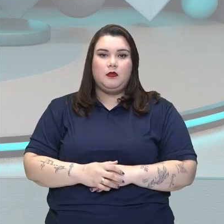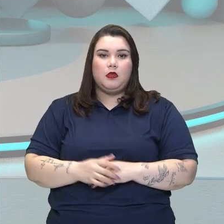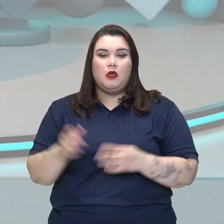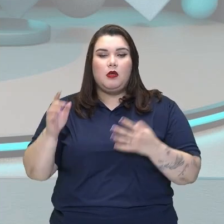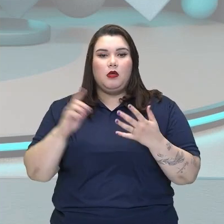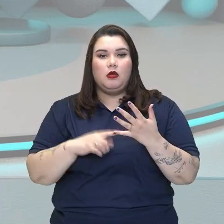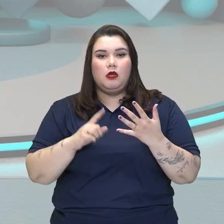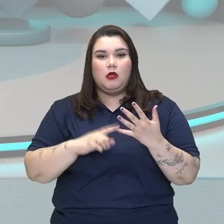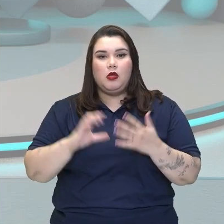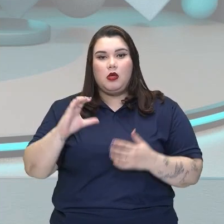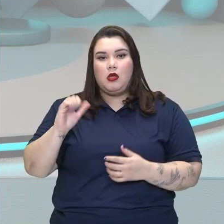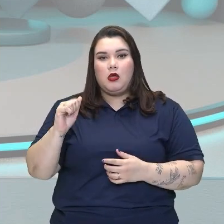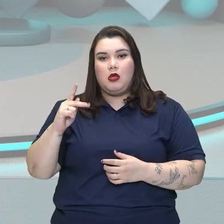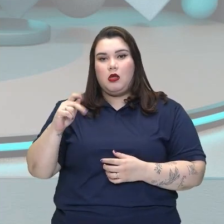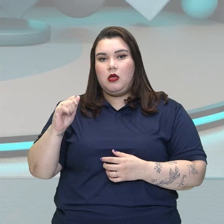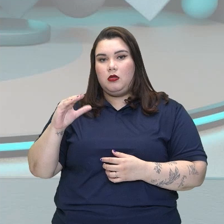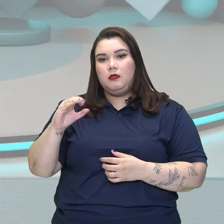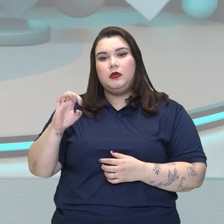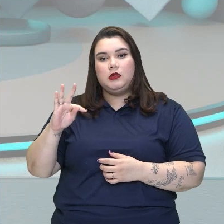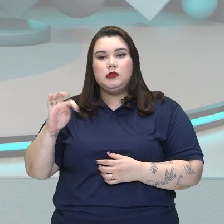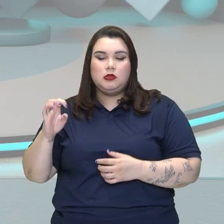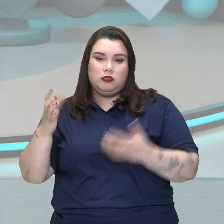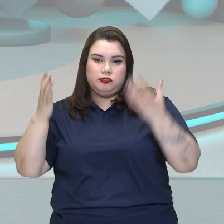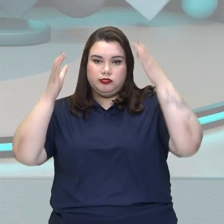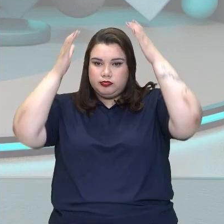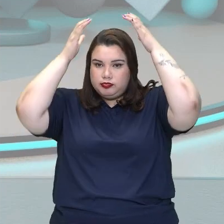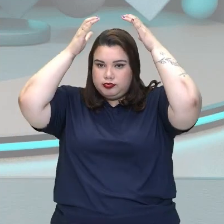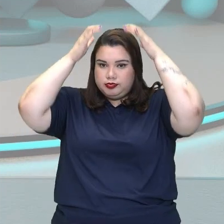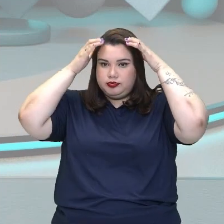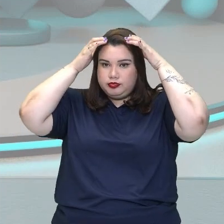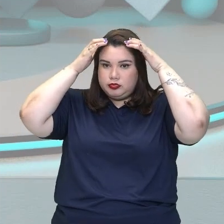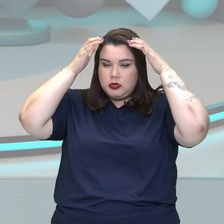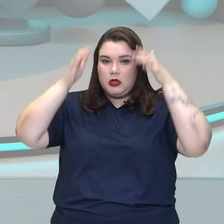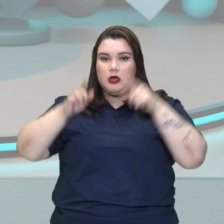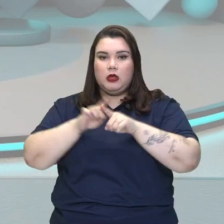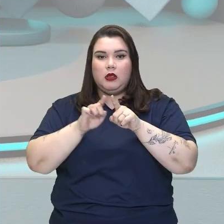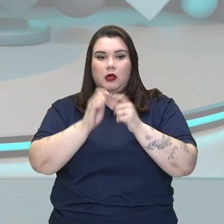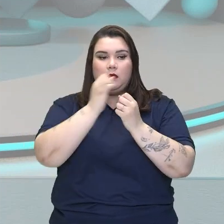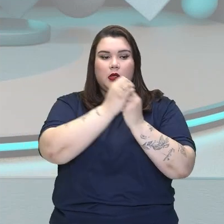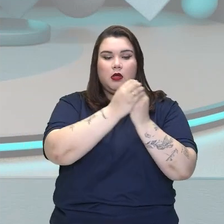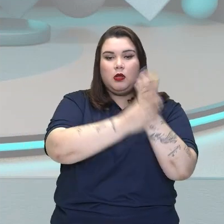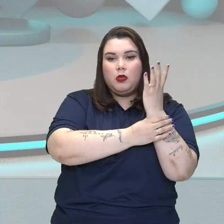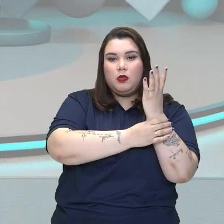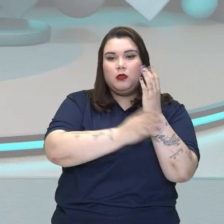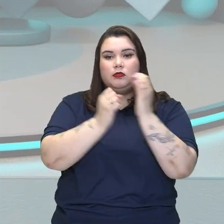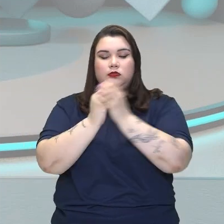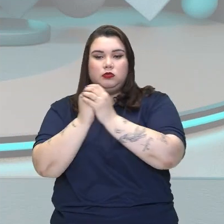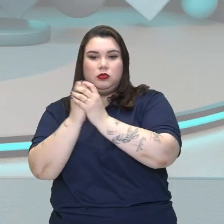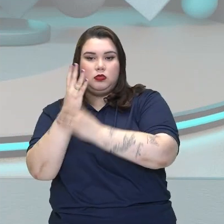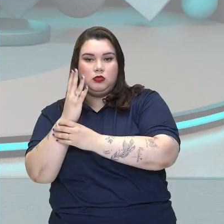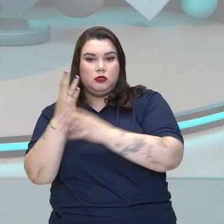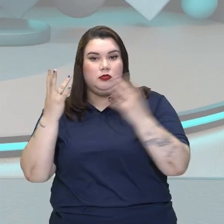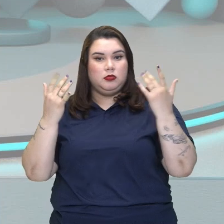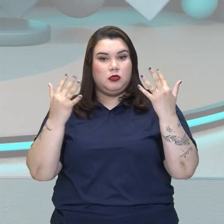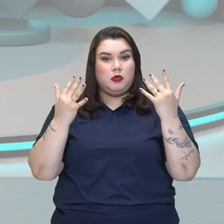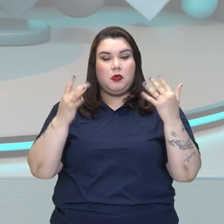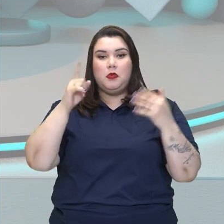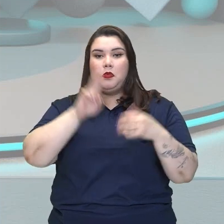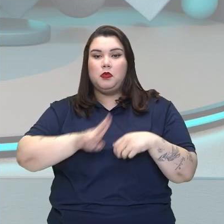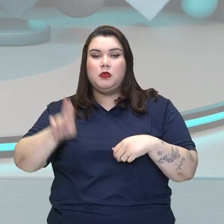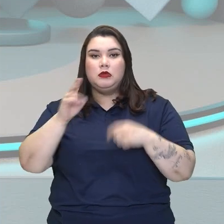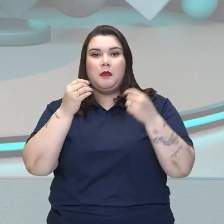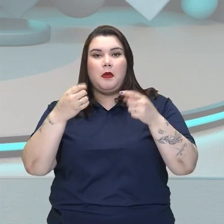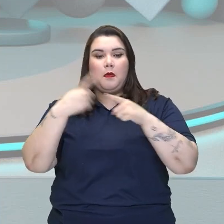capacete também aí, ó, protege a cabeça de possíveis impactos. Temos as luvas utilizadas para proteger as mãos durante